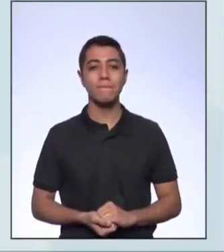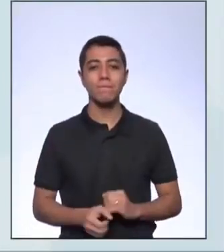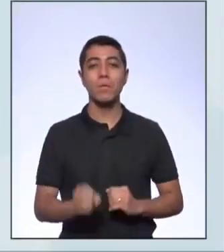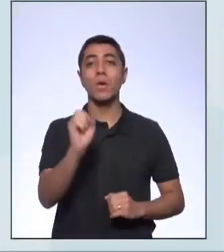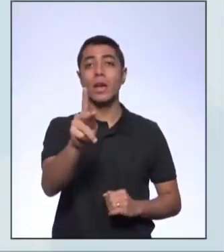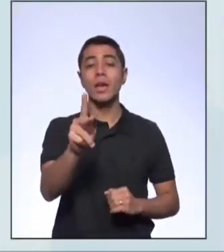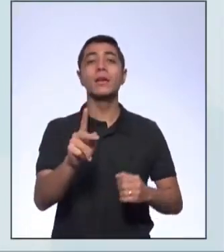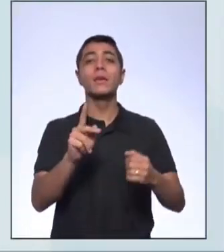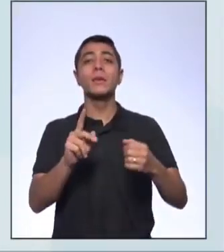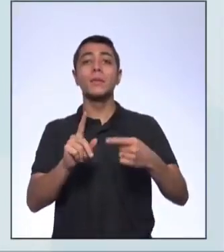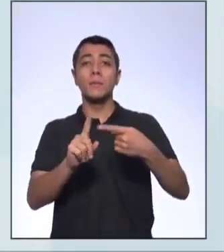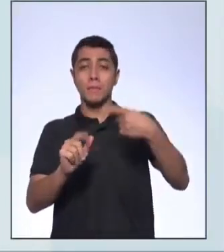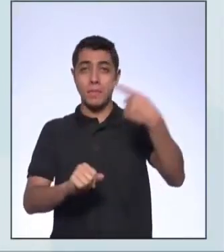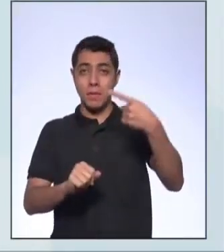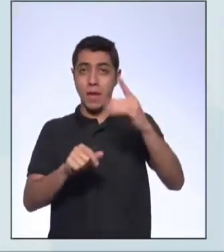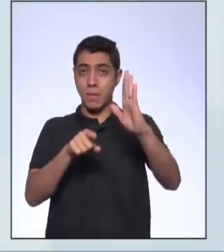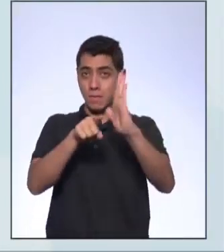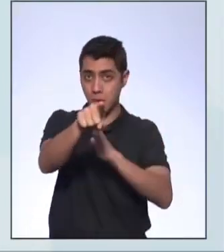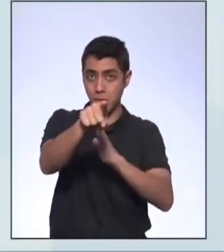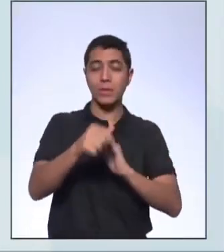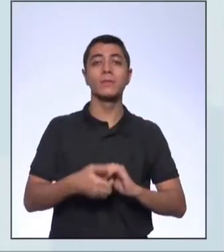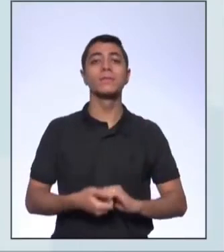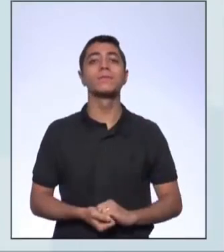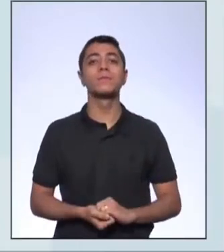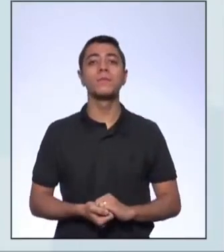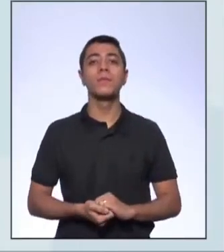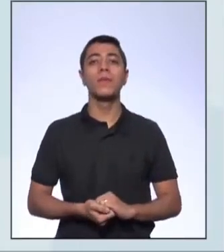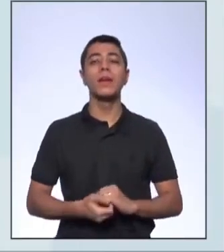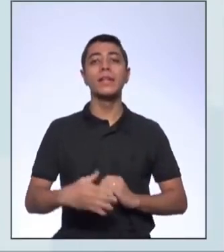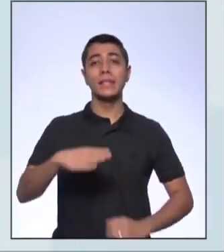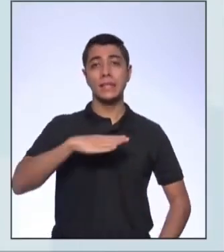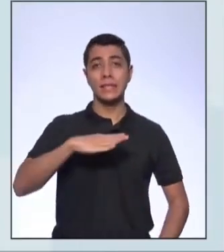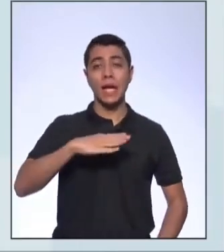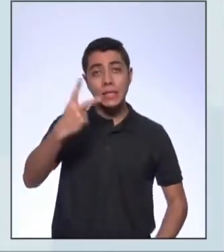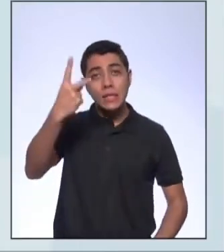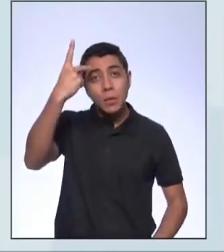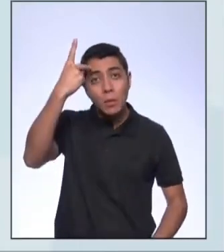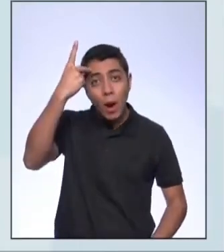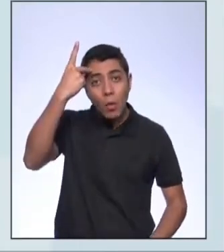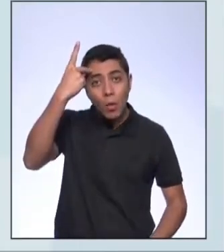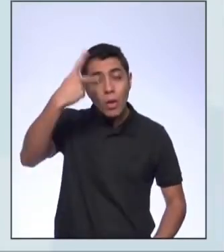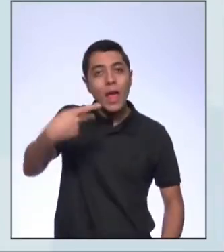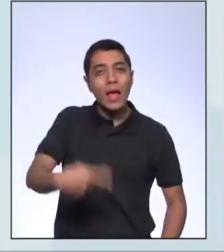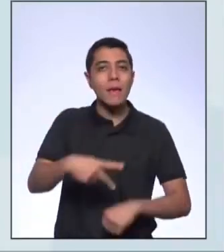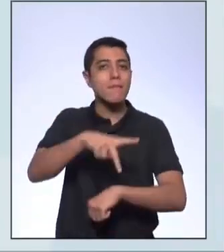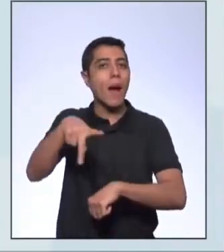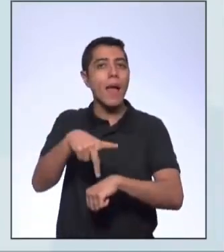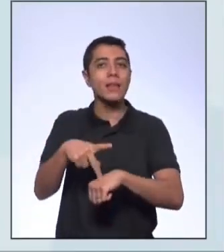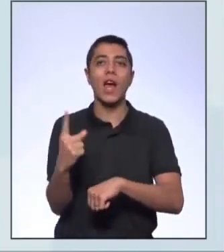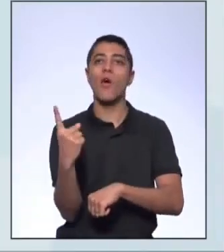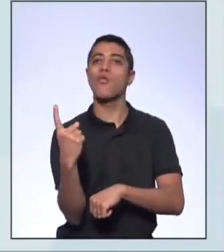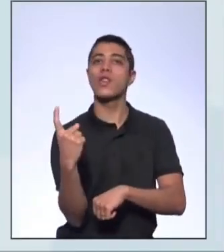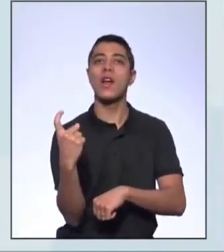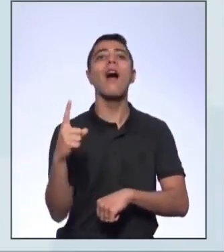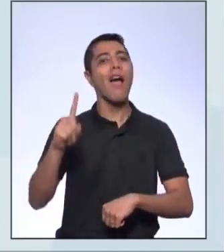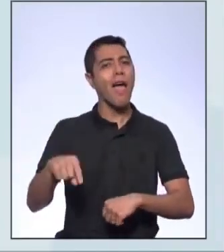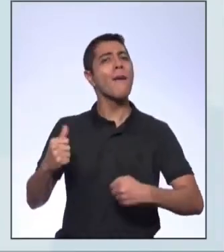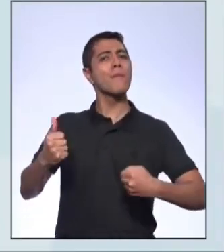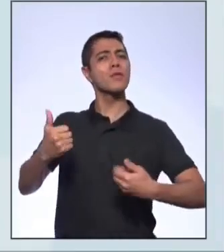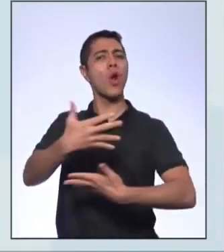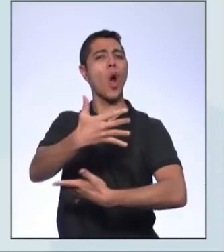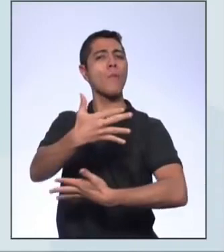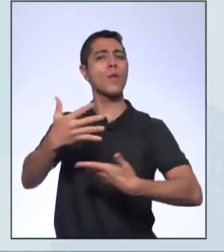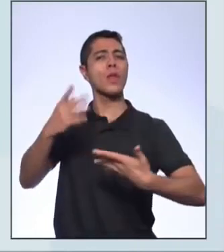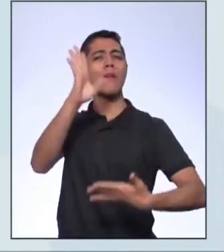pergunta por que a cidade de São Paulo é a única no país considerada como grande metrópole nacional que condição